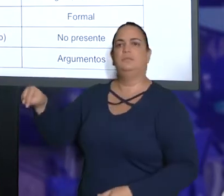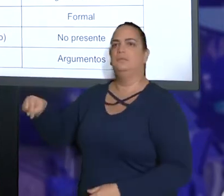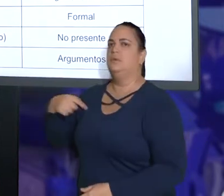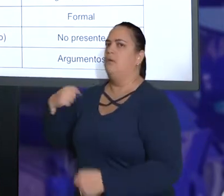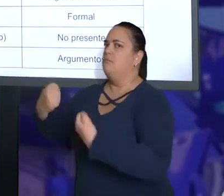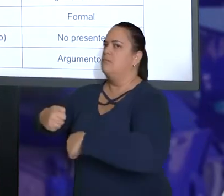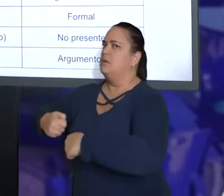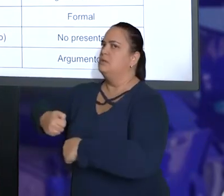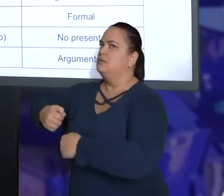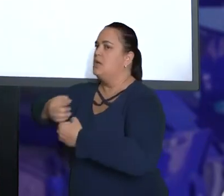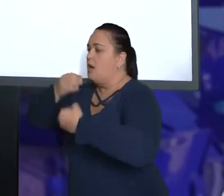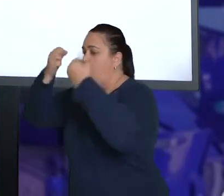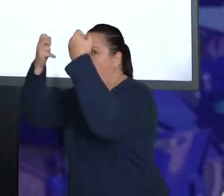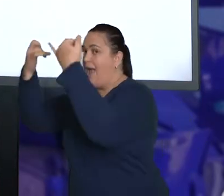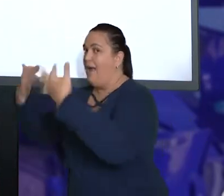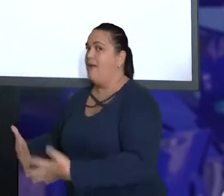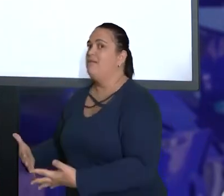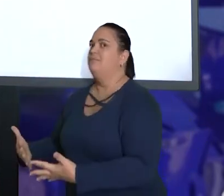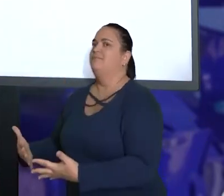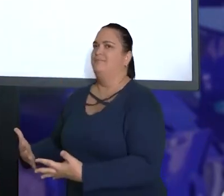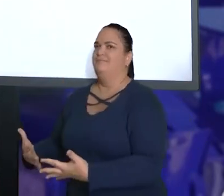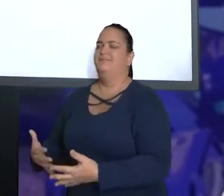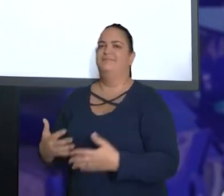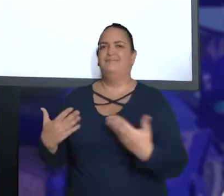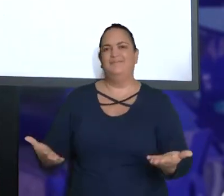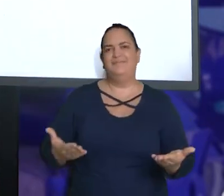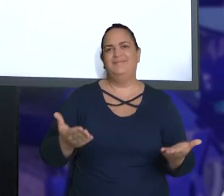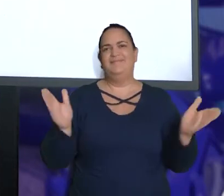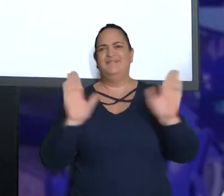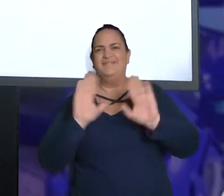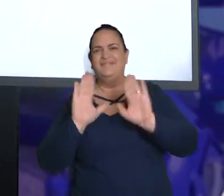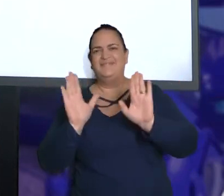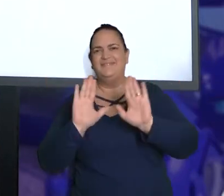preciso provar argumentando. Bem, o tio fica